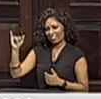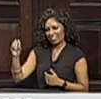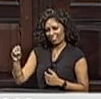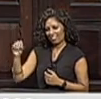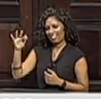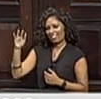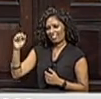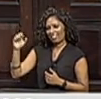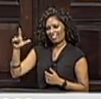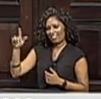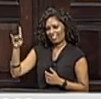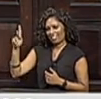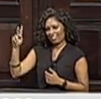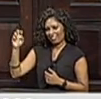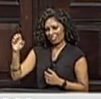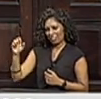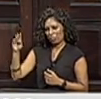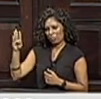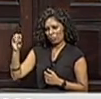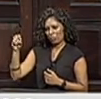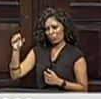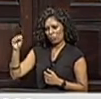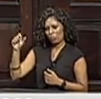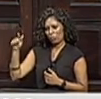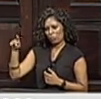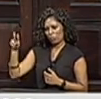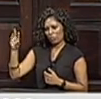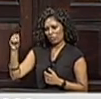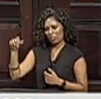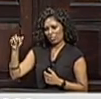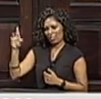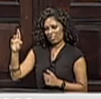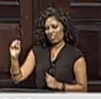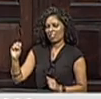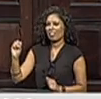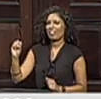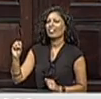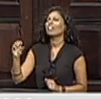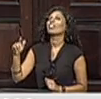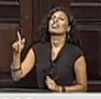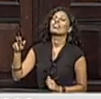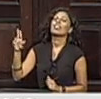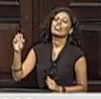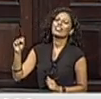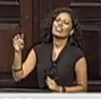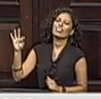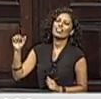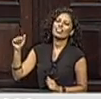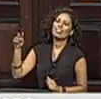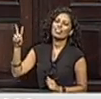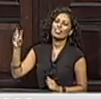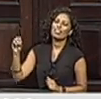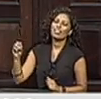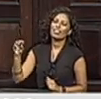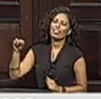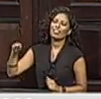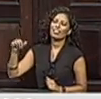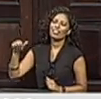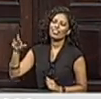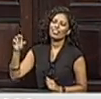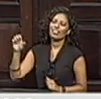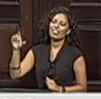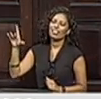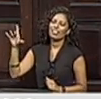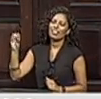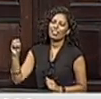Felipe Soares, Flávio Bolsonaro, Geraldo Moreira, Geraldo Pudim, Gustavo Tutuca, Iranildo Campos, Marcelo Simão, Marcos